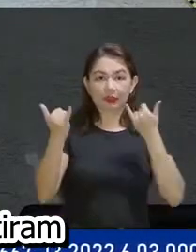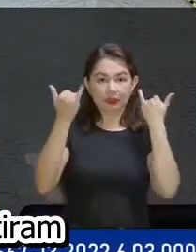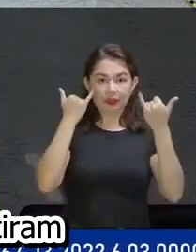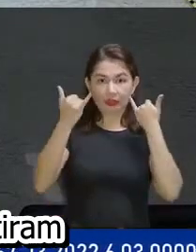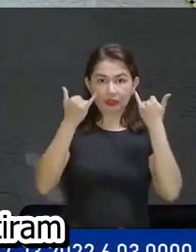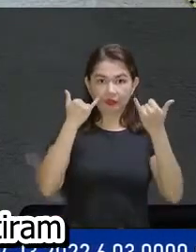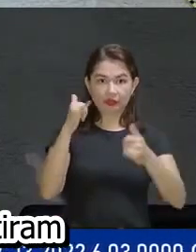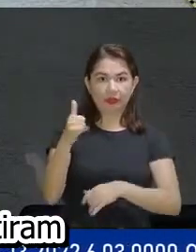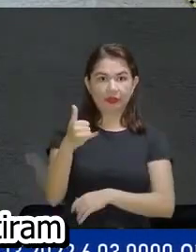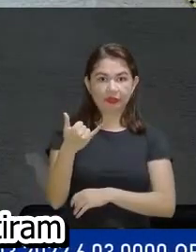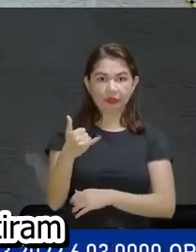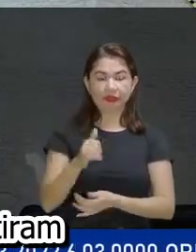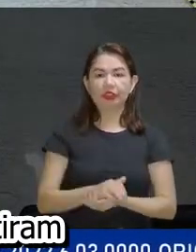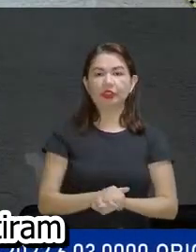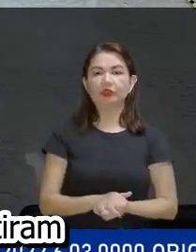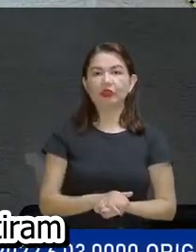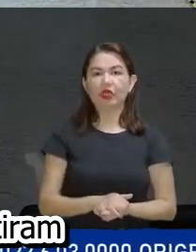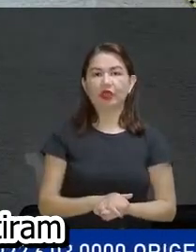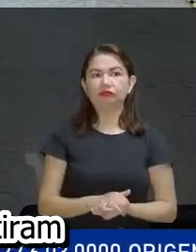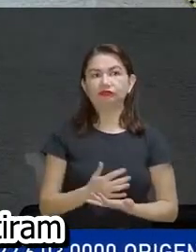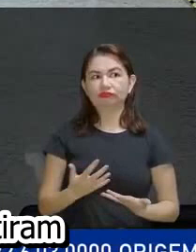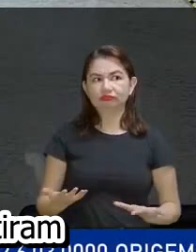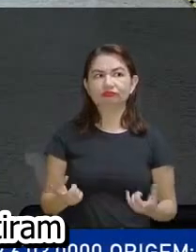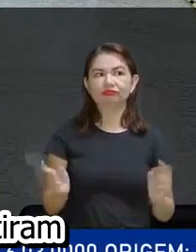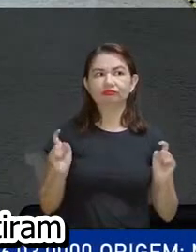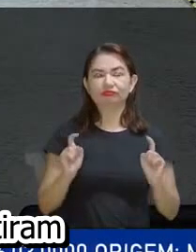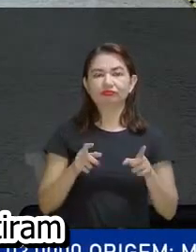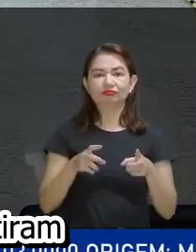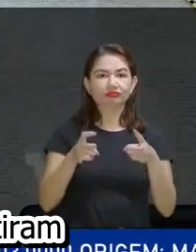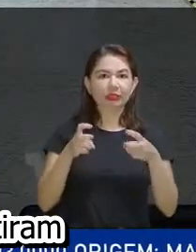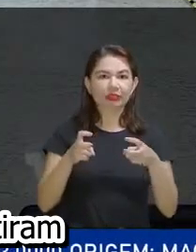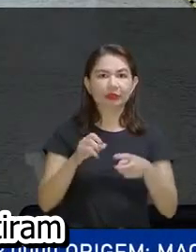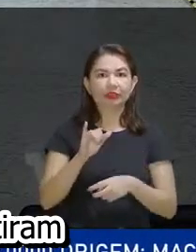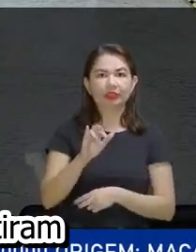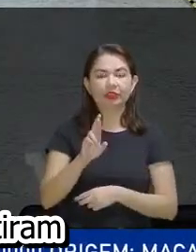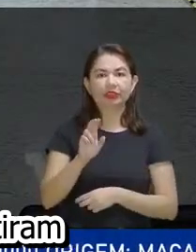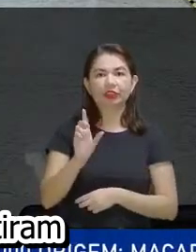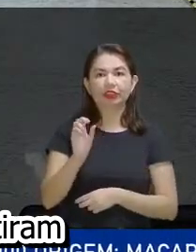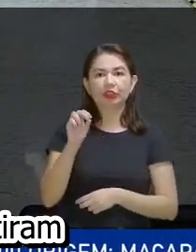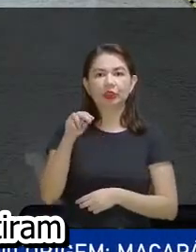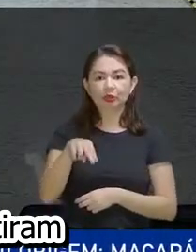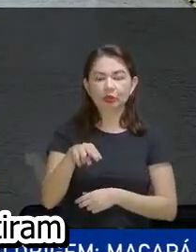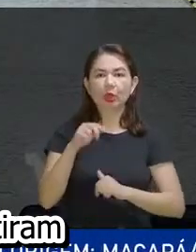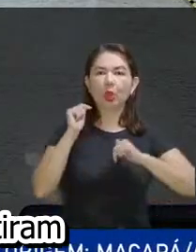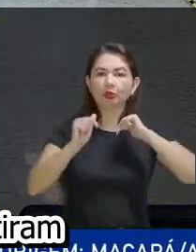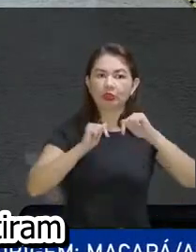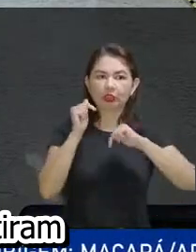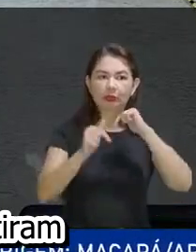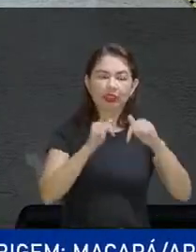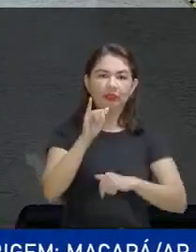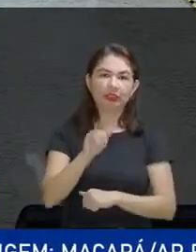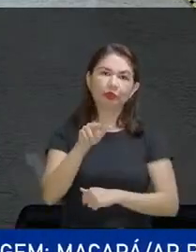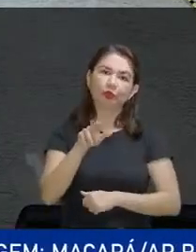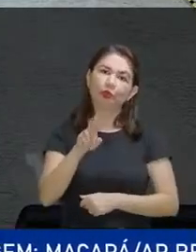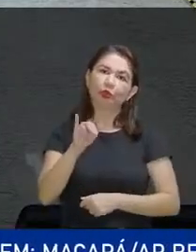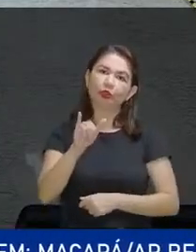dos celulares apreendidos permitiram identificar que Irlon também trabalhava para